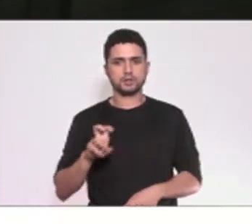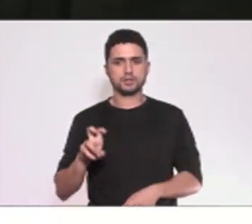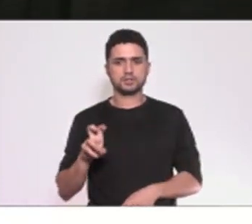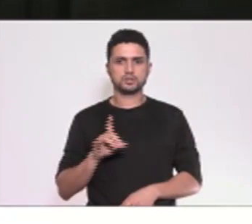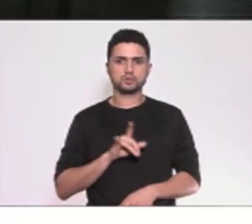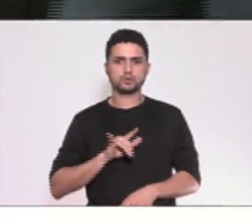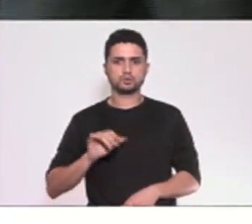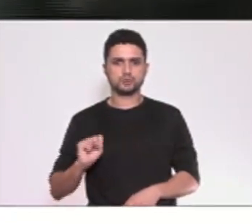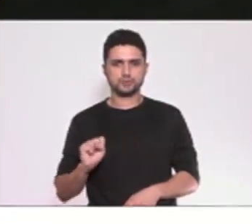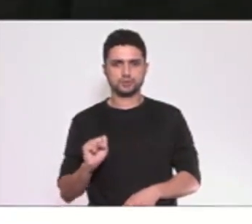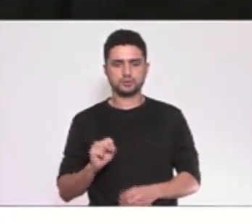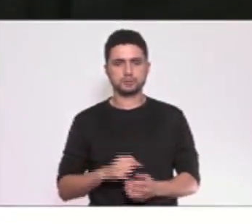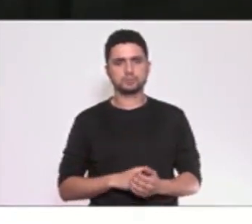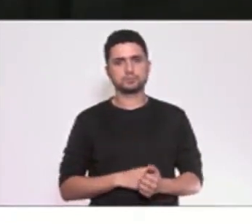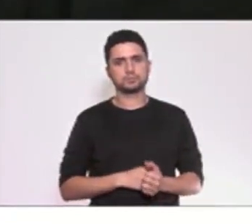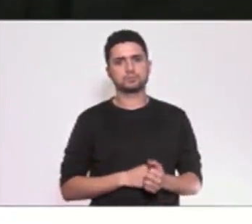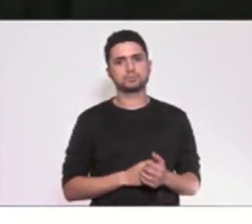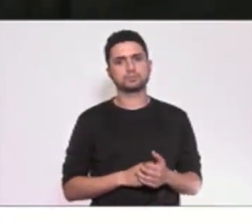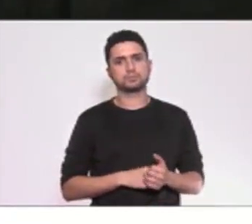dias.